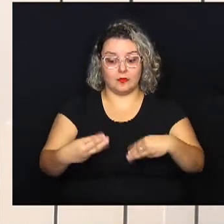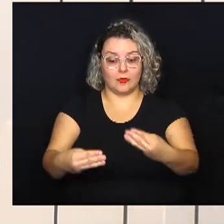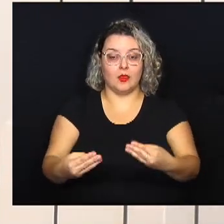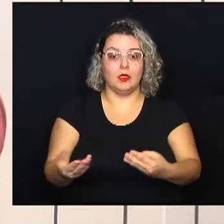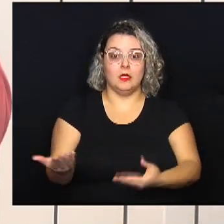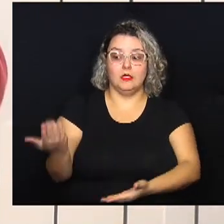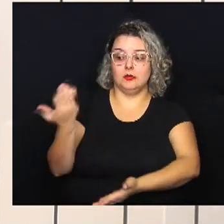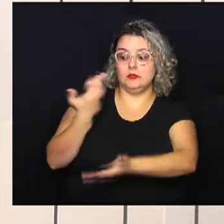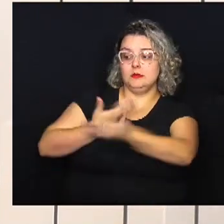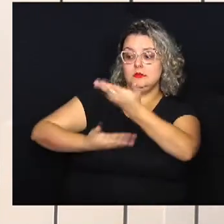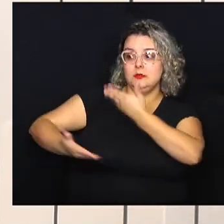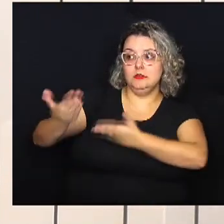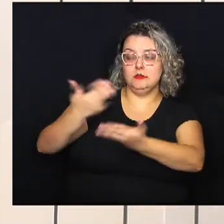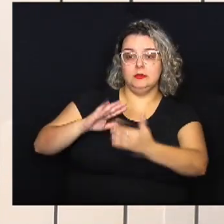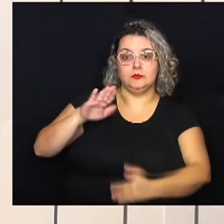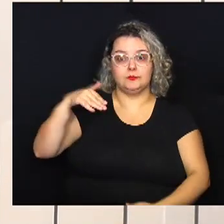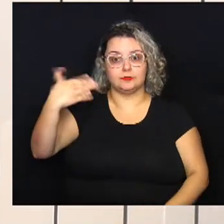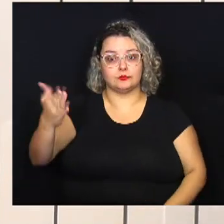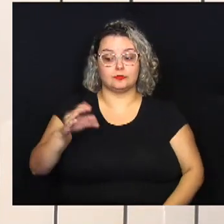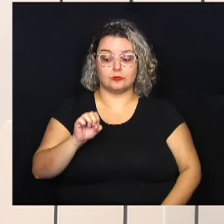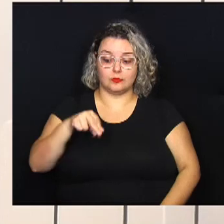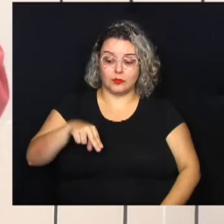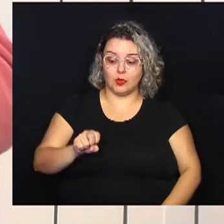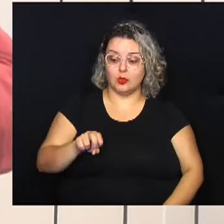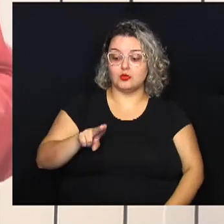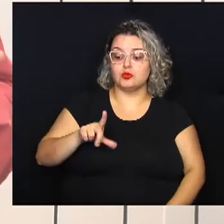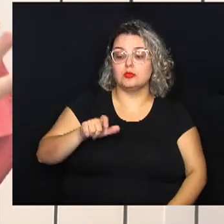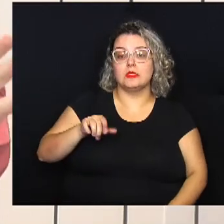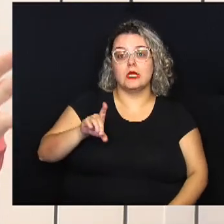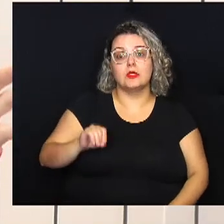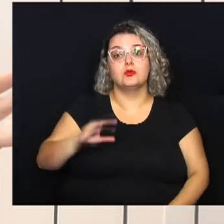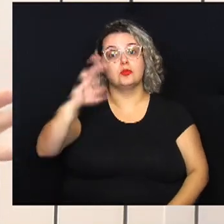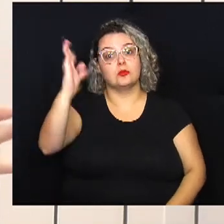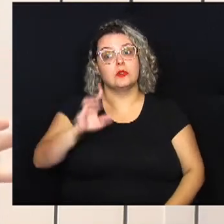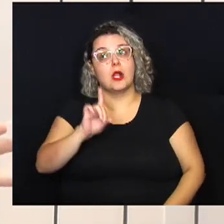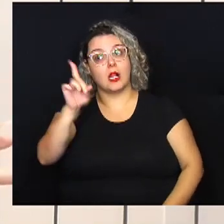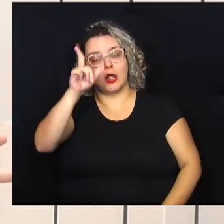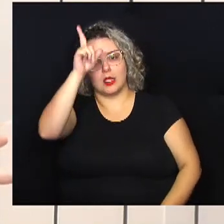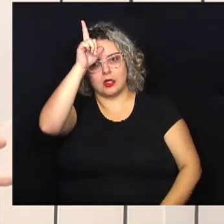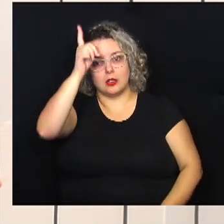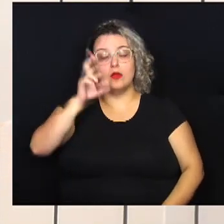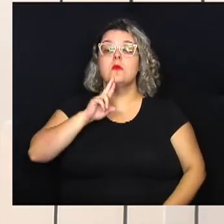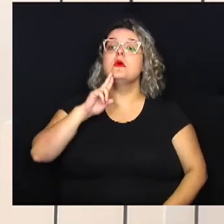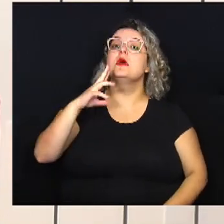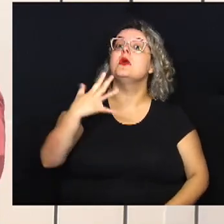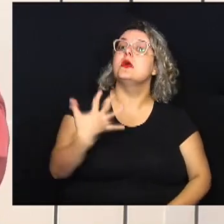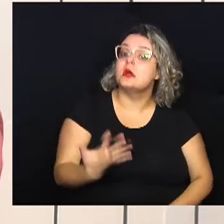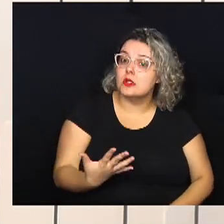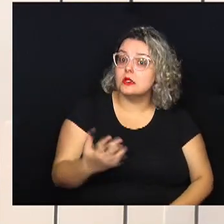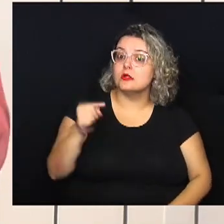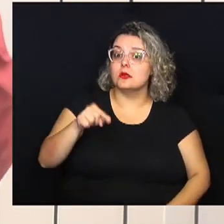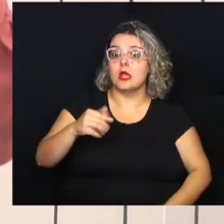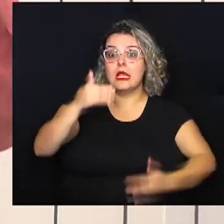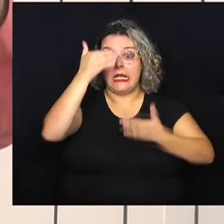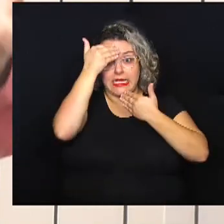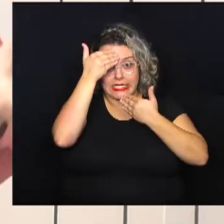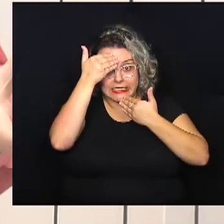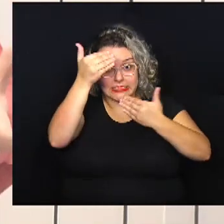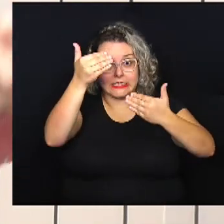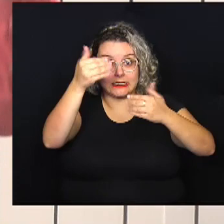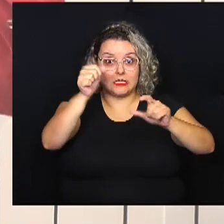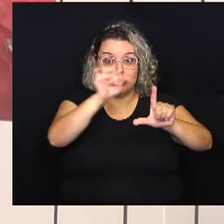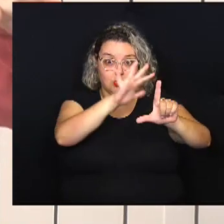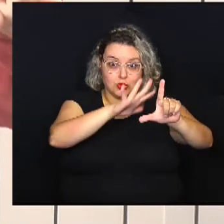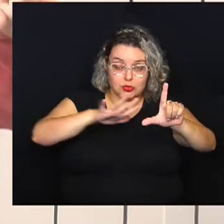do Brasil, o Consulado do Brasil na Alemanha e que foi resolvido este caso graças às imagens